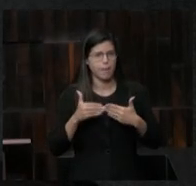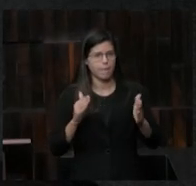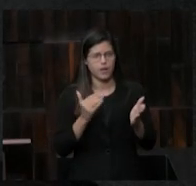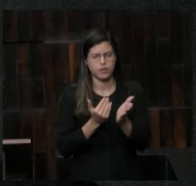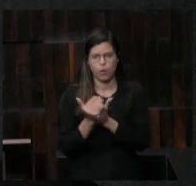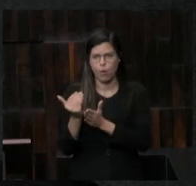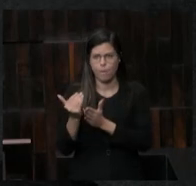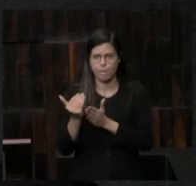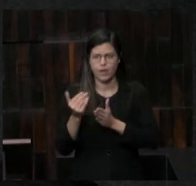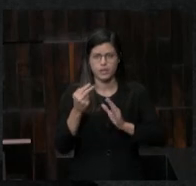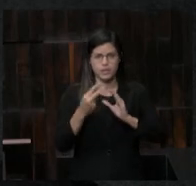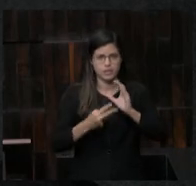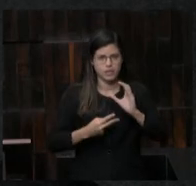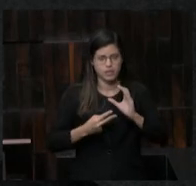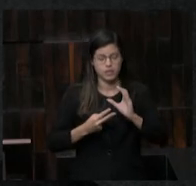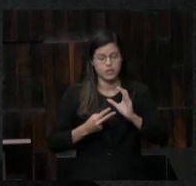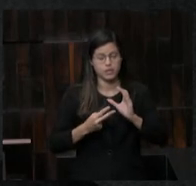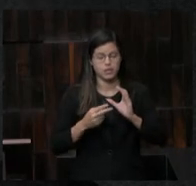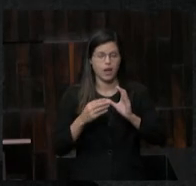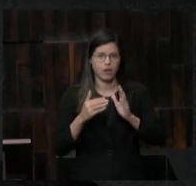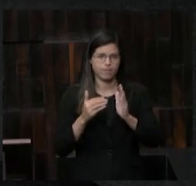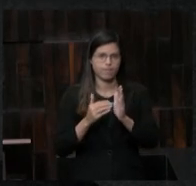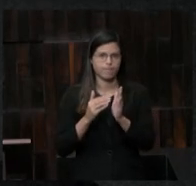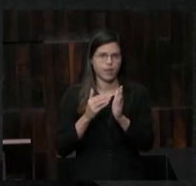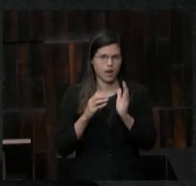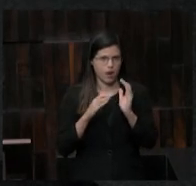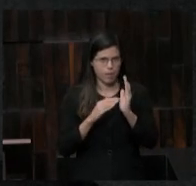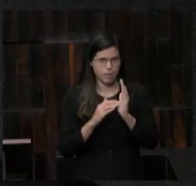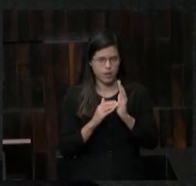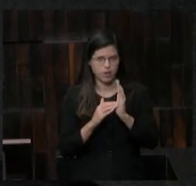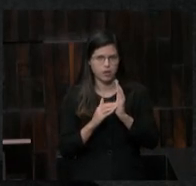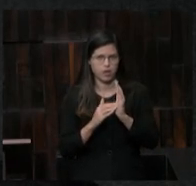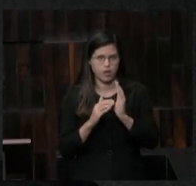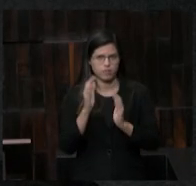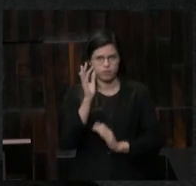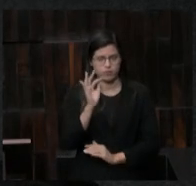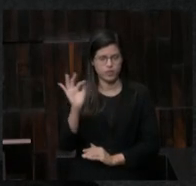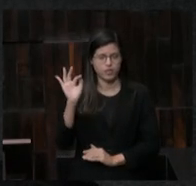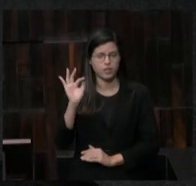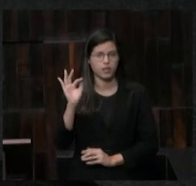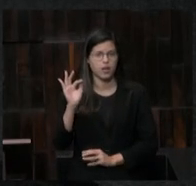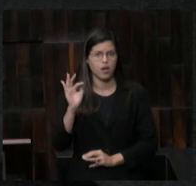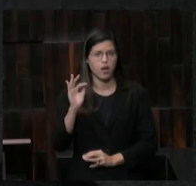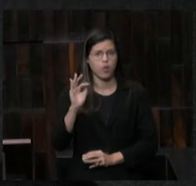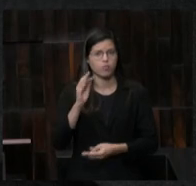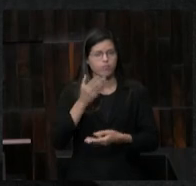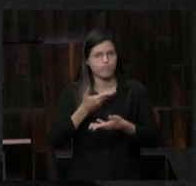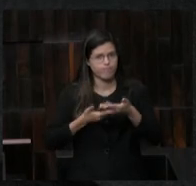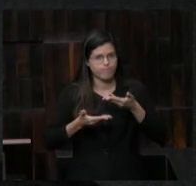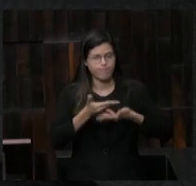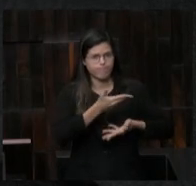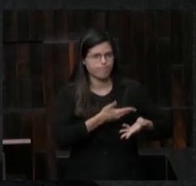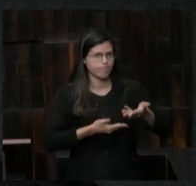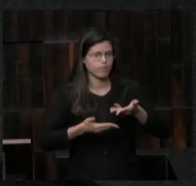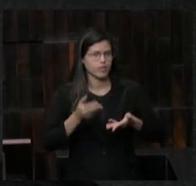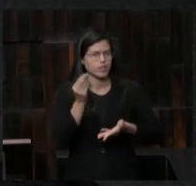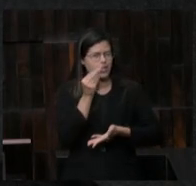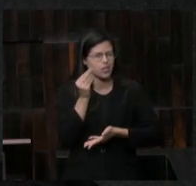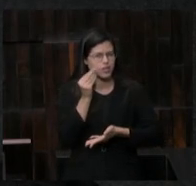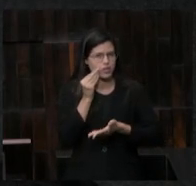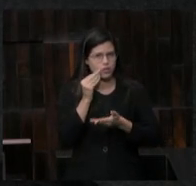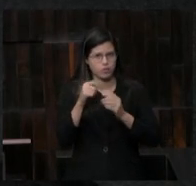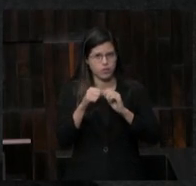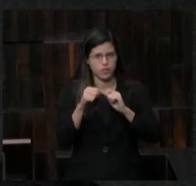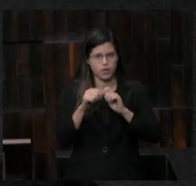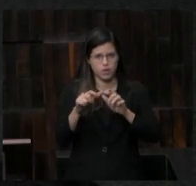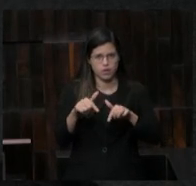na Câmara Federal e eu estou em diálogo para que isso aconteça. Então,